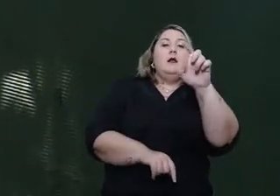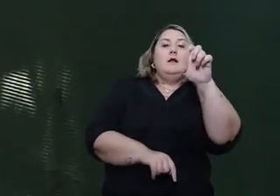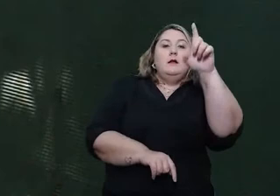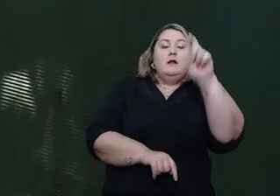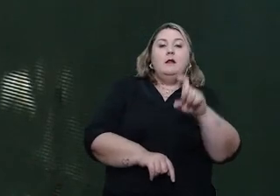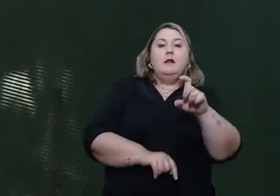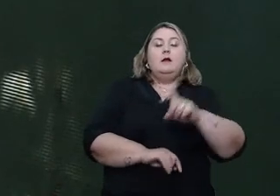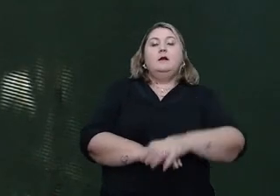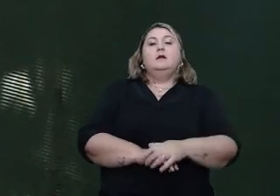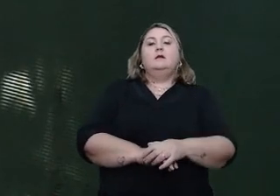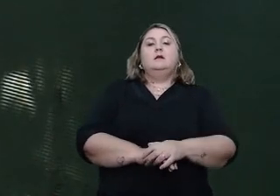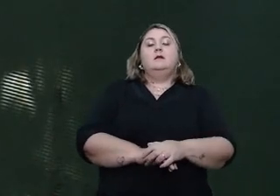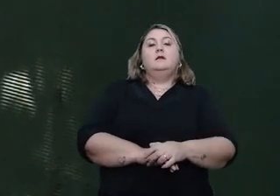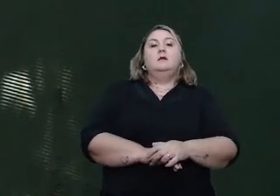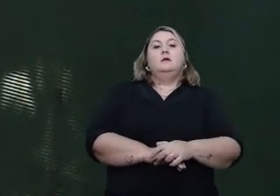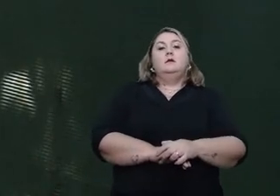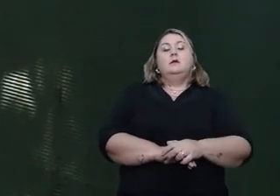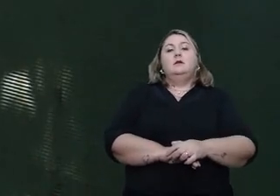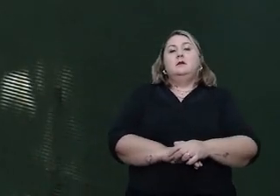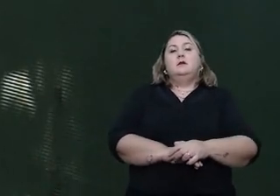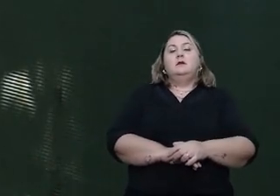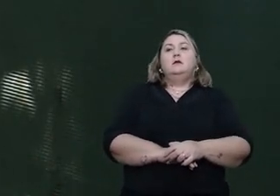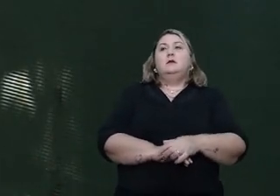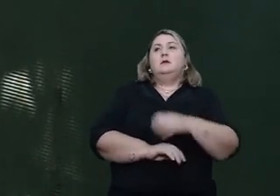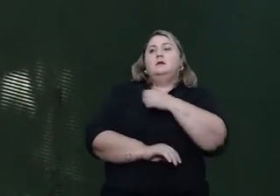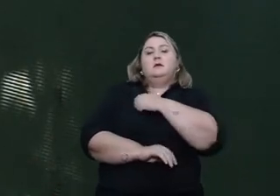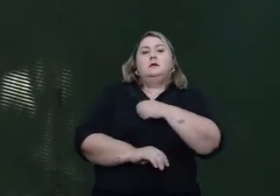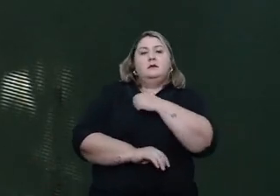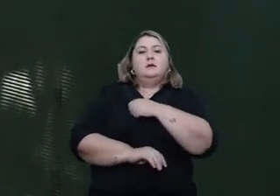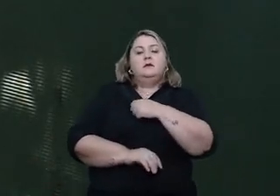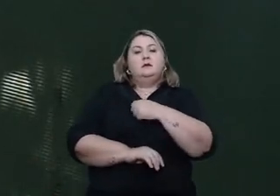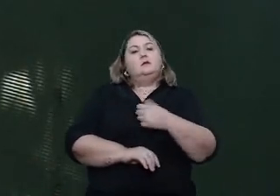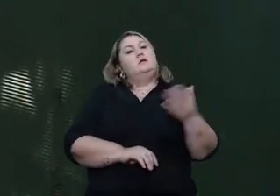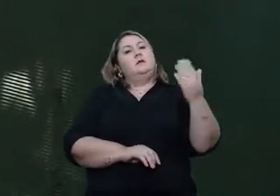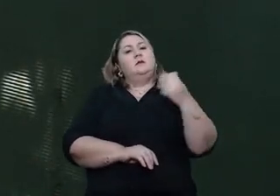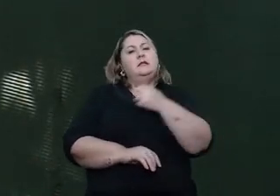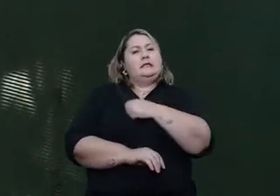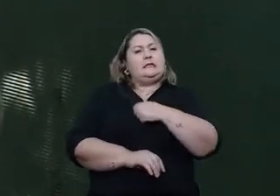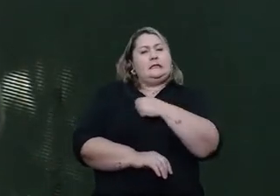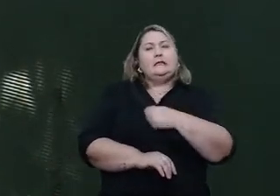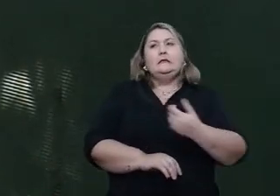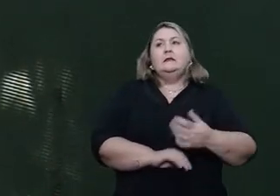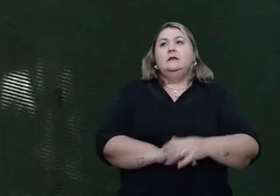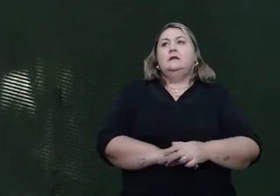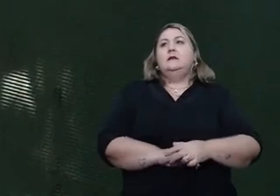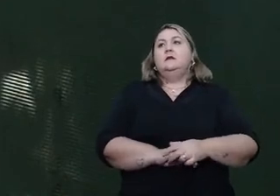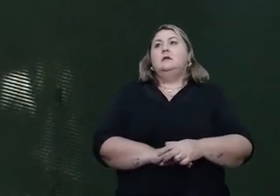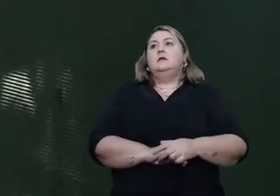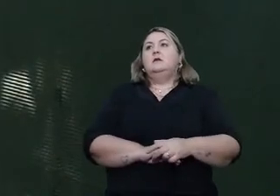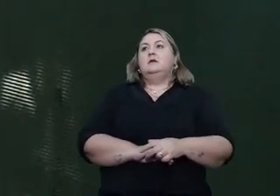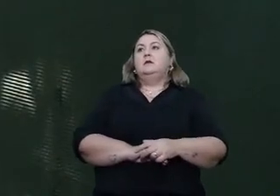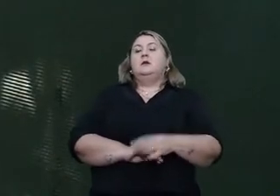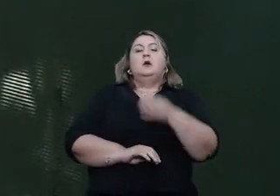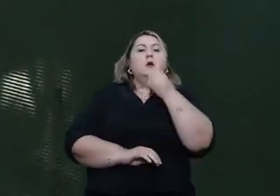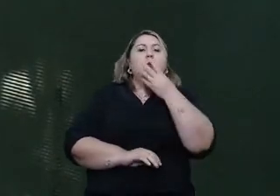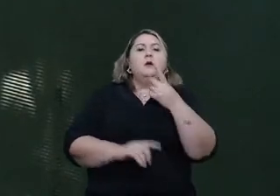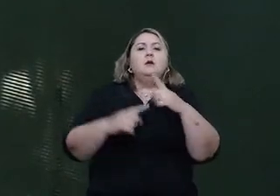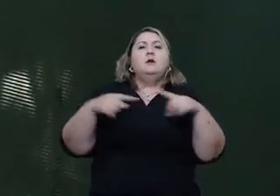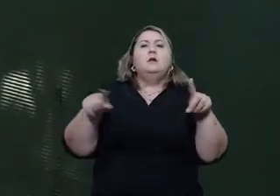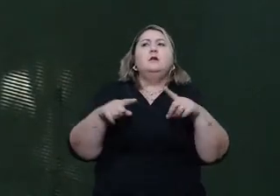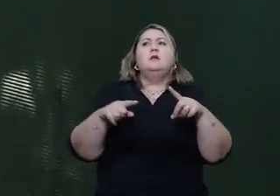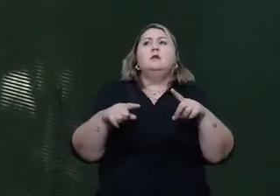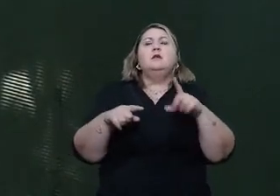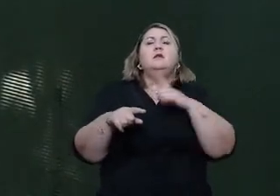Padovani, Gisele Show, Nayara, Flávia, saudade, Flávia, vamos com saudade, vamos matar essa saudade então, vamos matar a saudade com boa